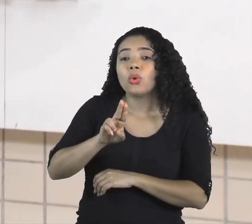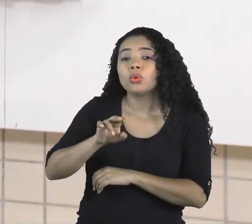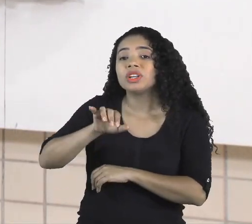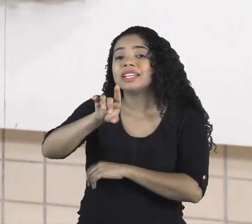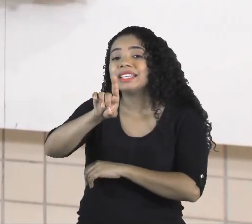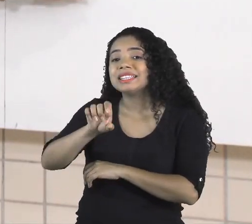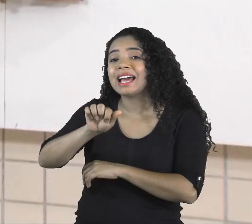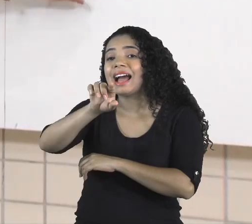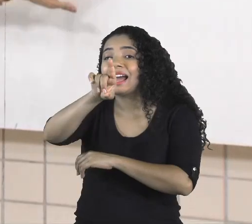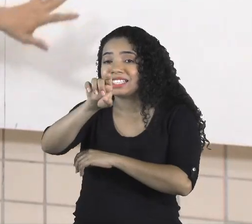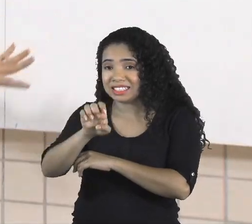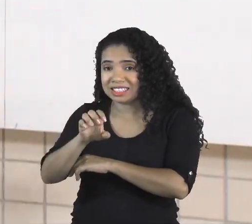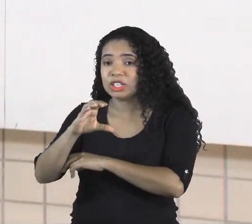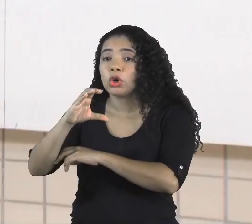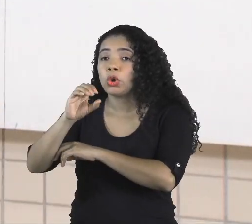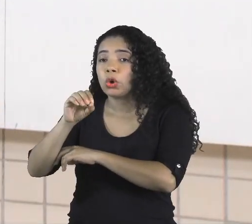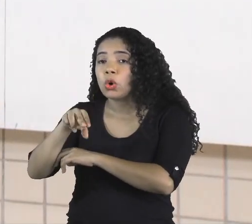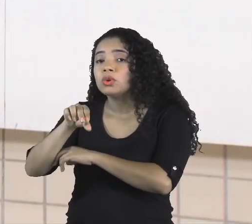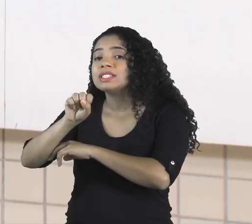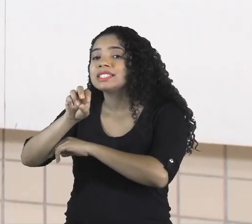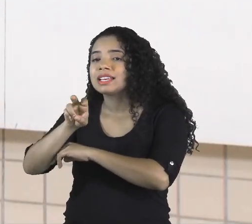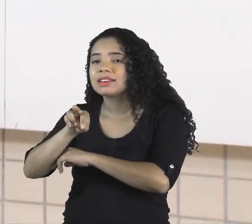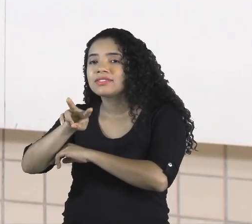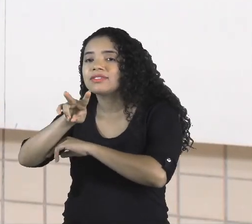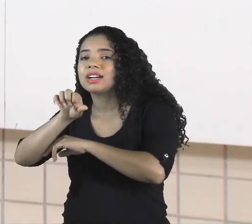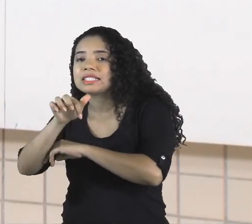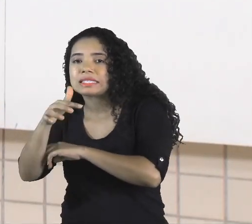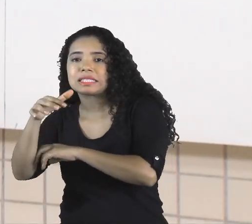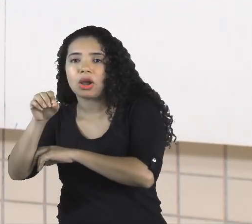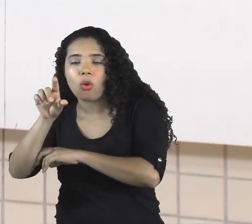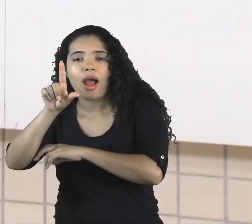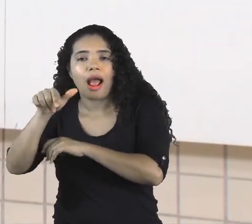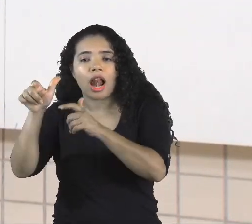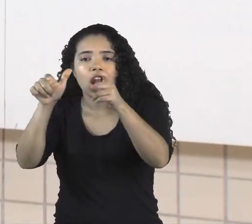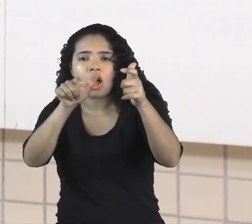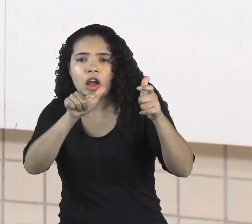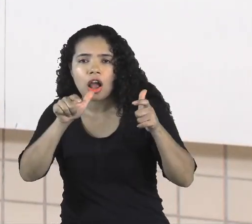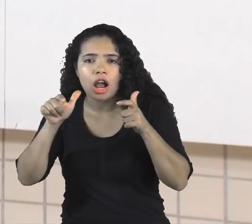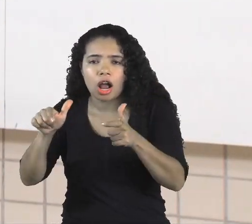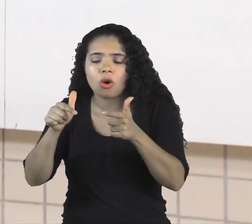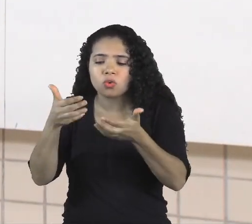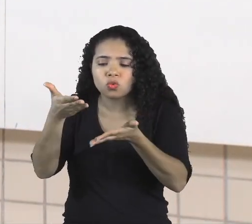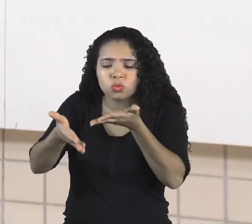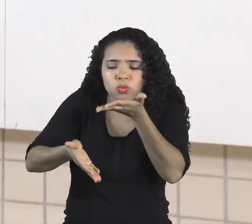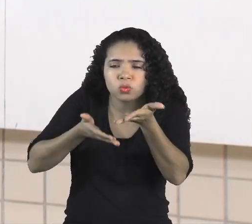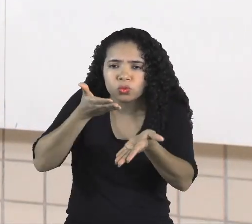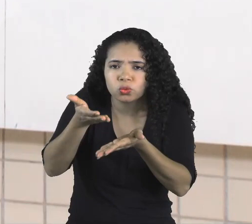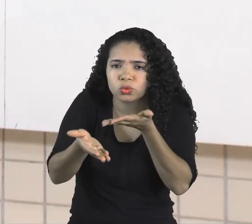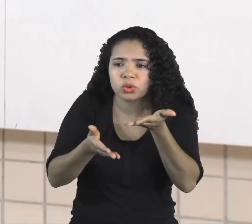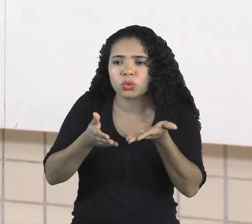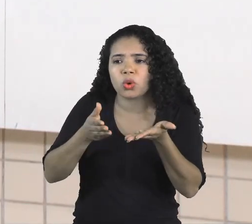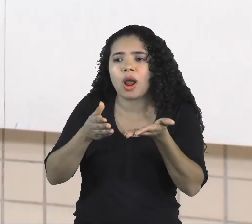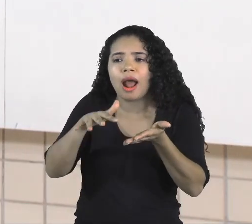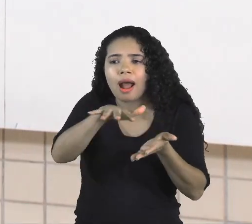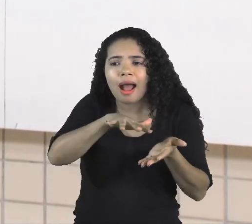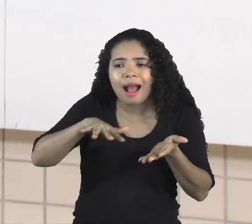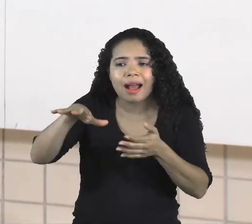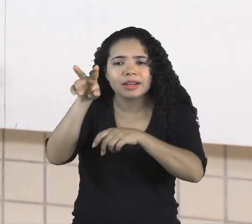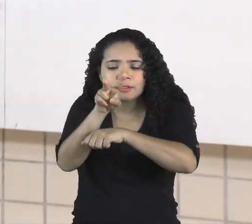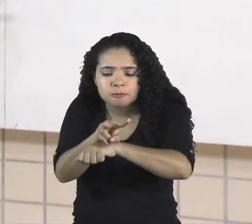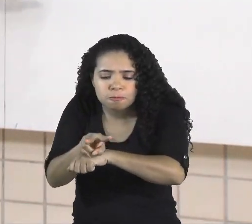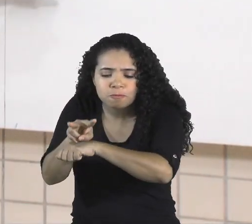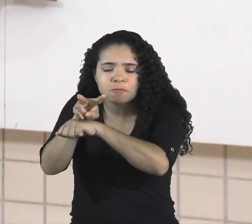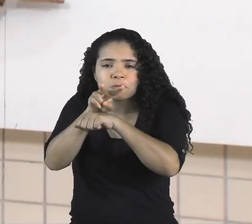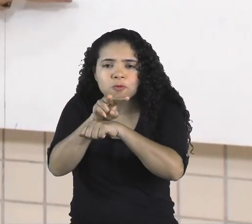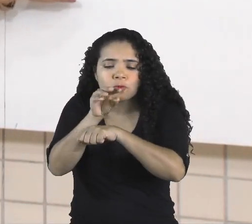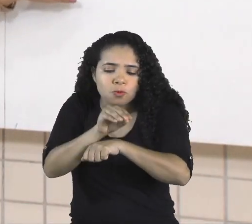de conservação, que são essas que eu te mostrei agorinha, das nossas áreas de conservação. Outra coisa que